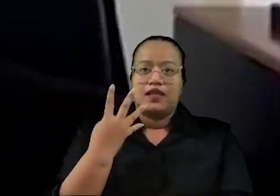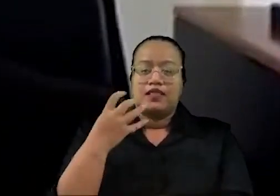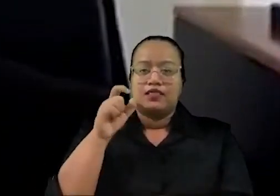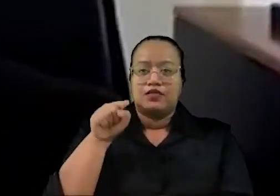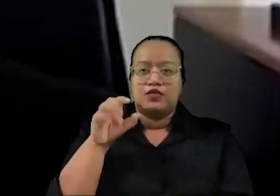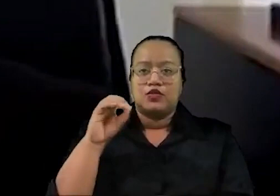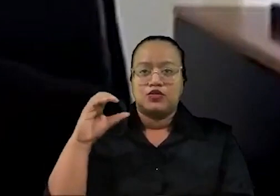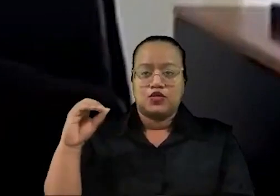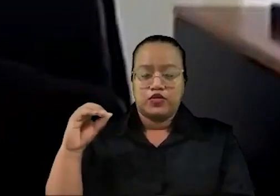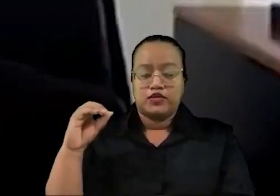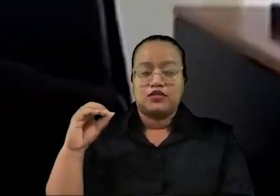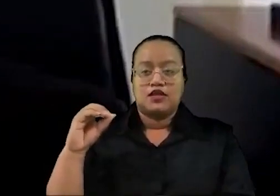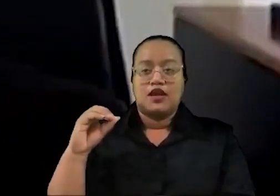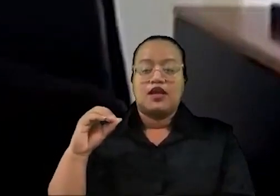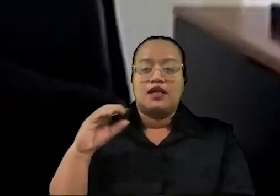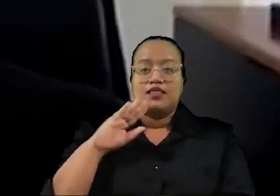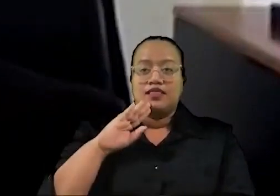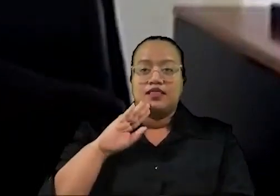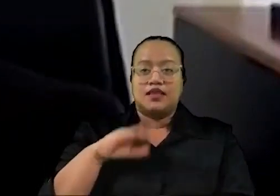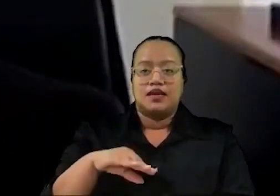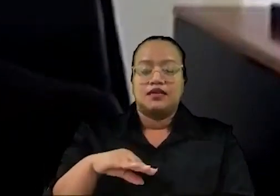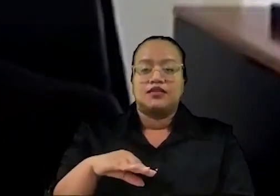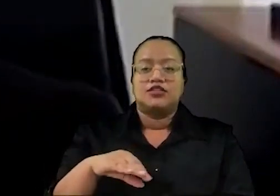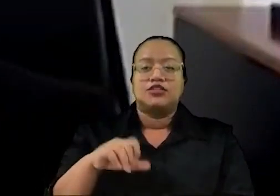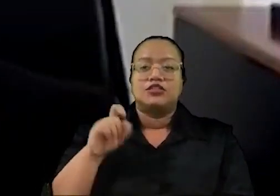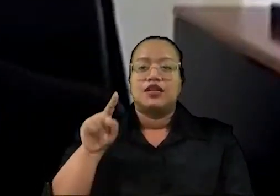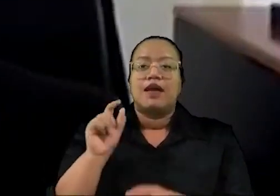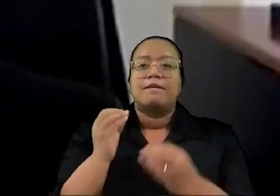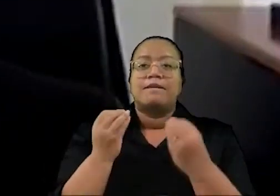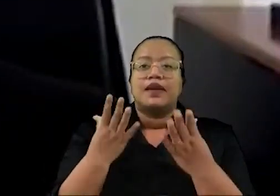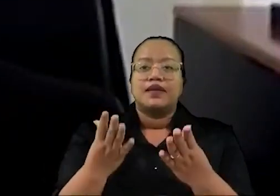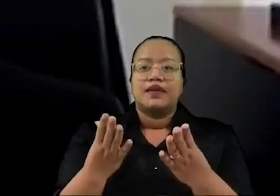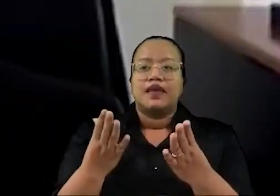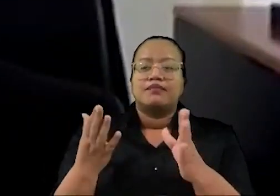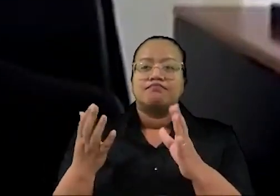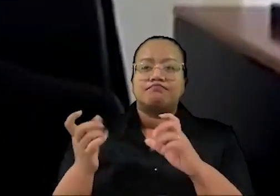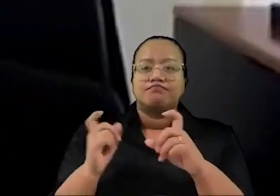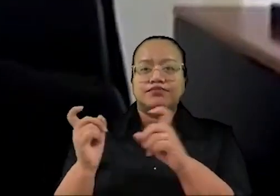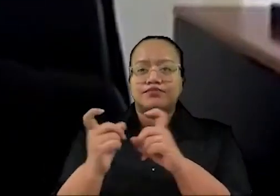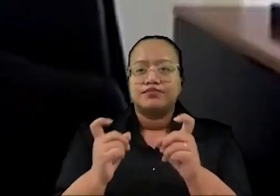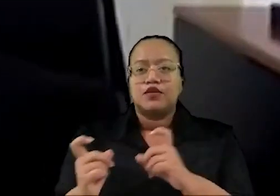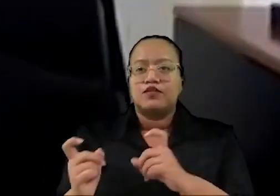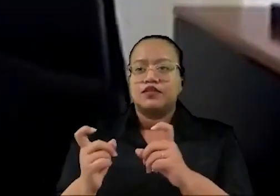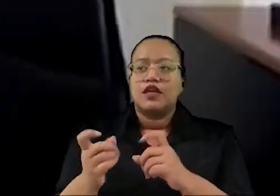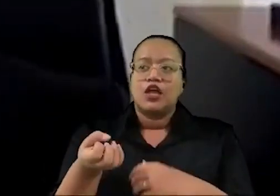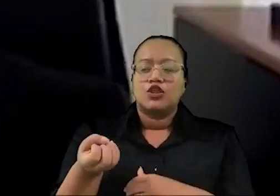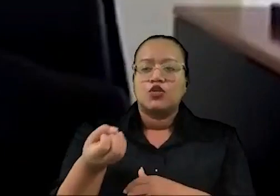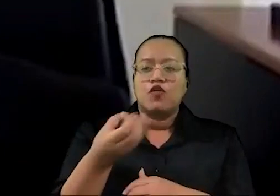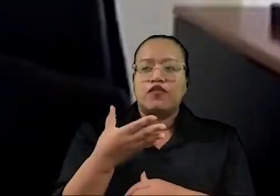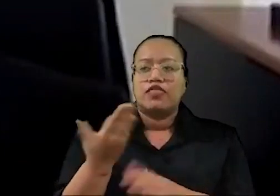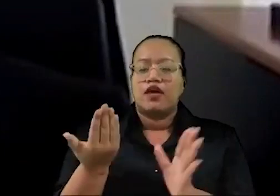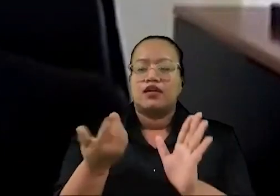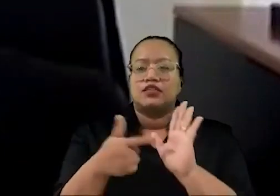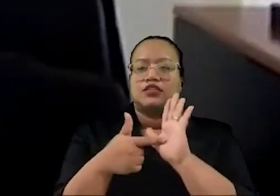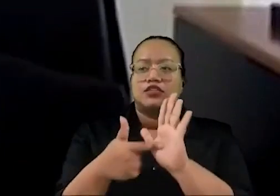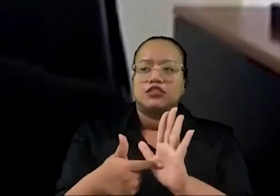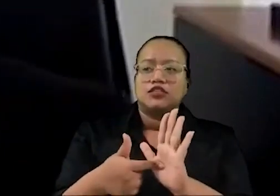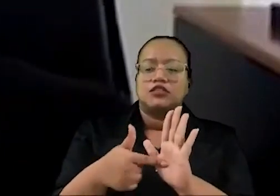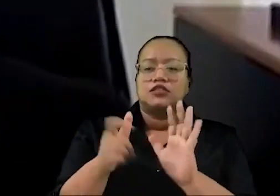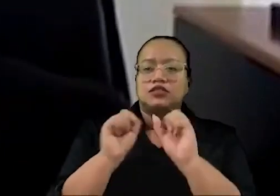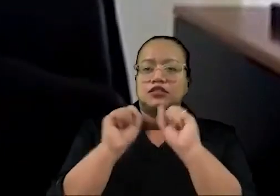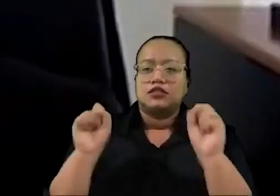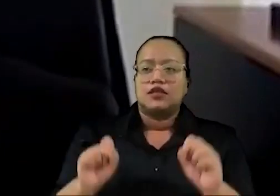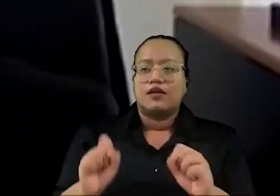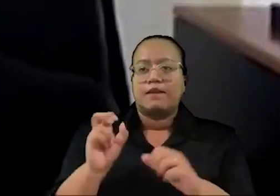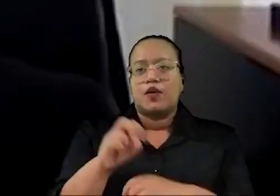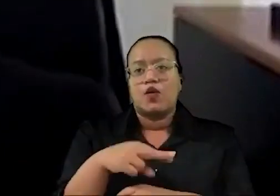para poder apresentar sempre alguma novidade do sistema. Ou escolhe alguma coisa que já existe, mas